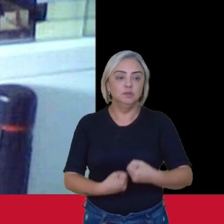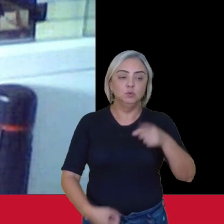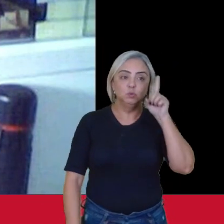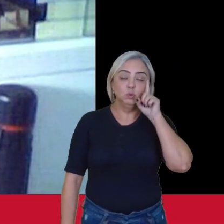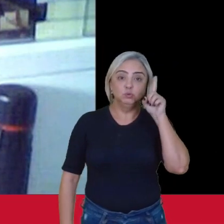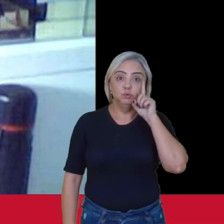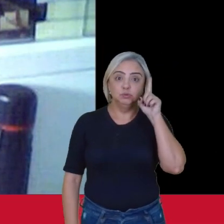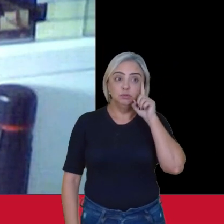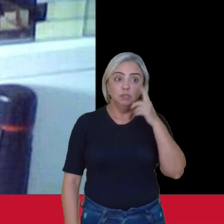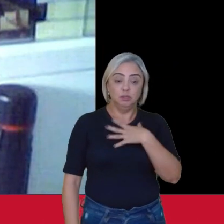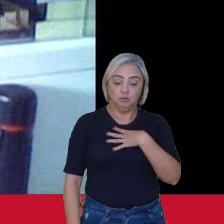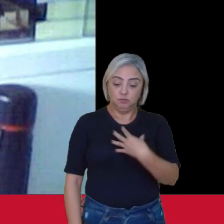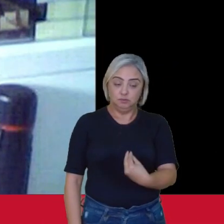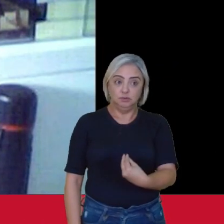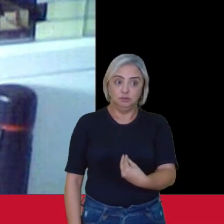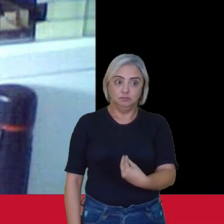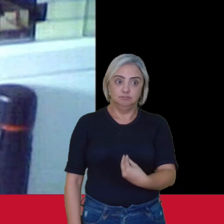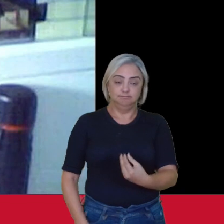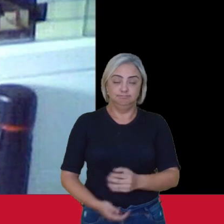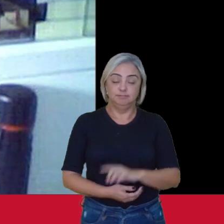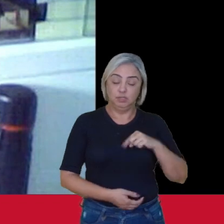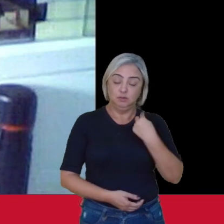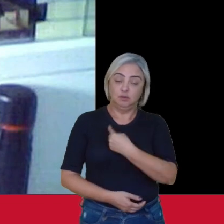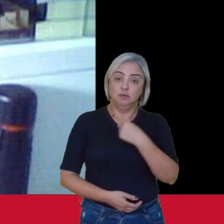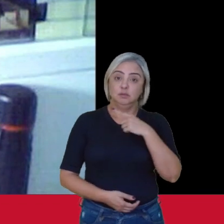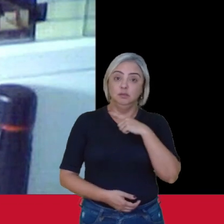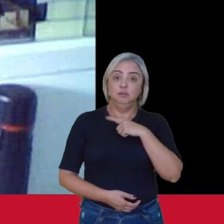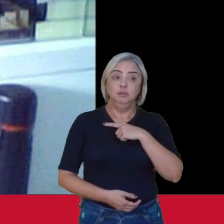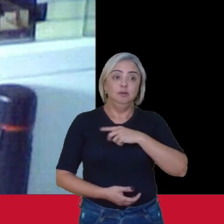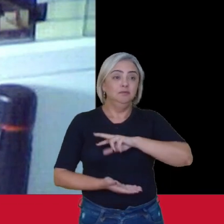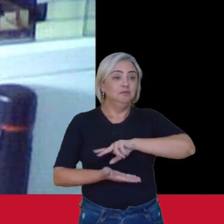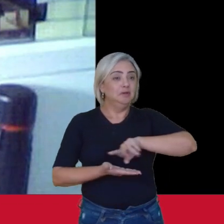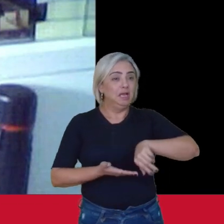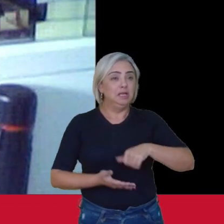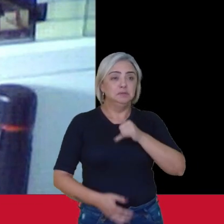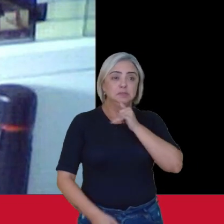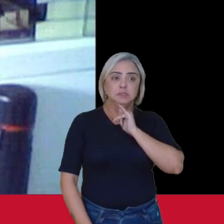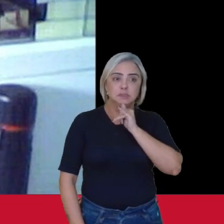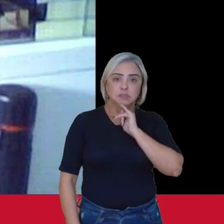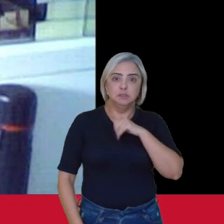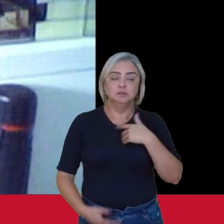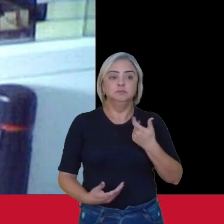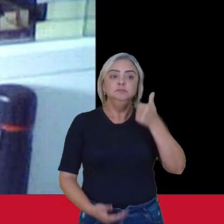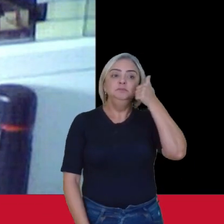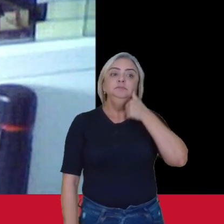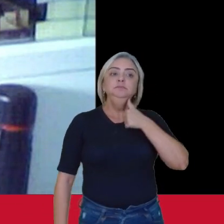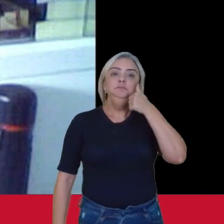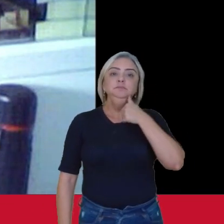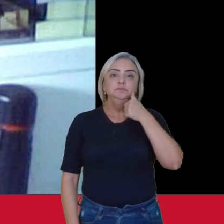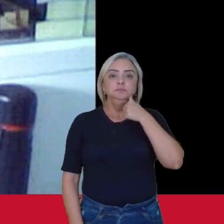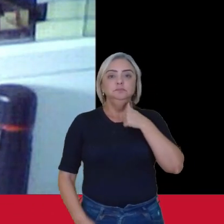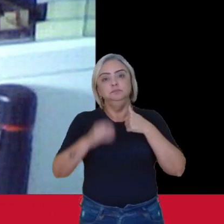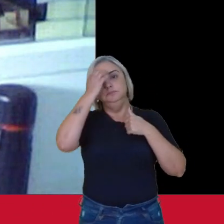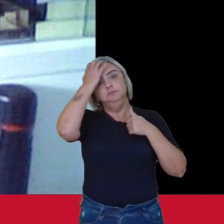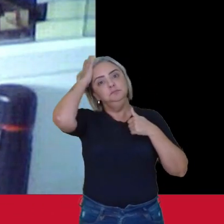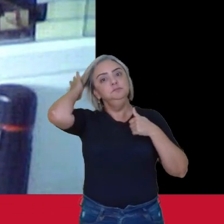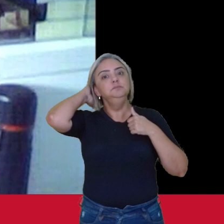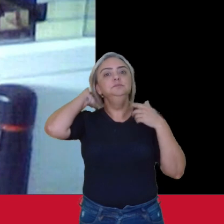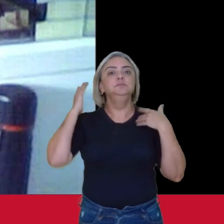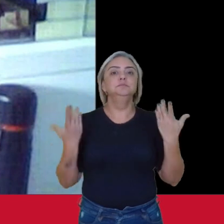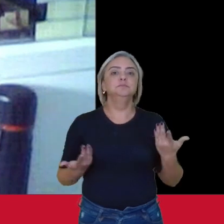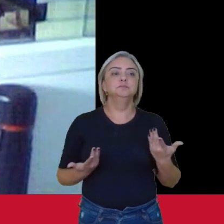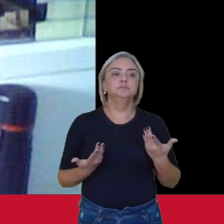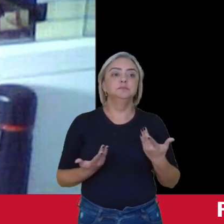dias, que são dos seus filhos. Nós temos inúmeros casos de mulheres que, por conta da circunstância